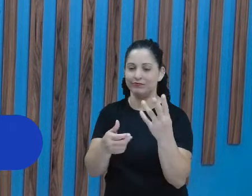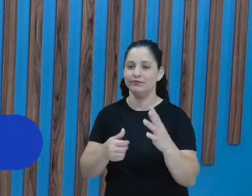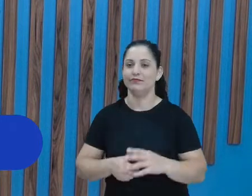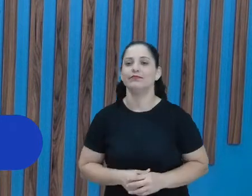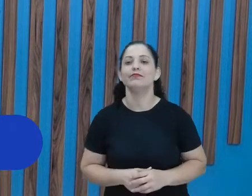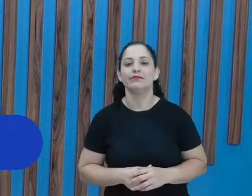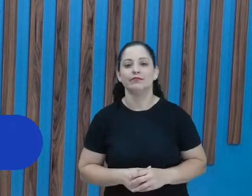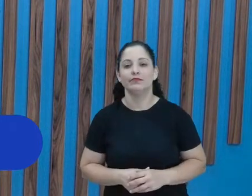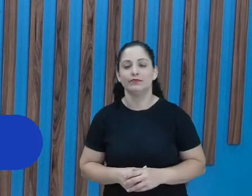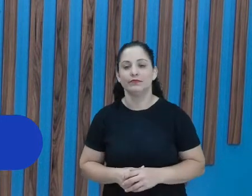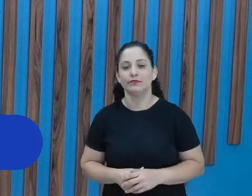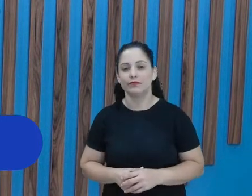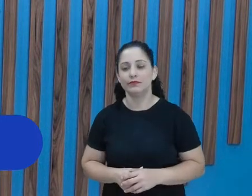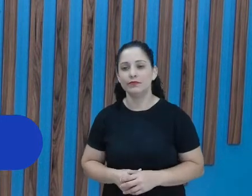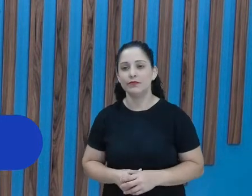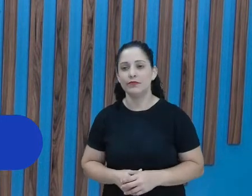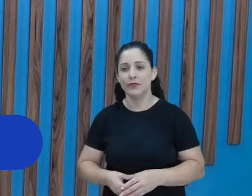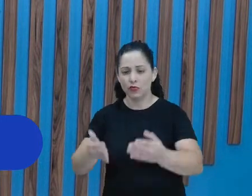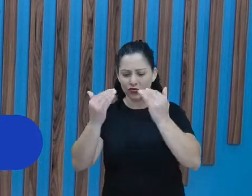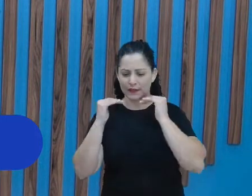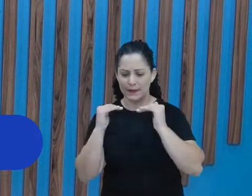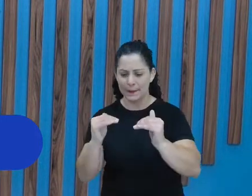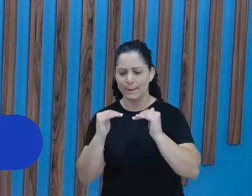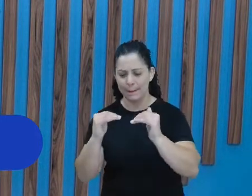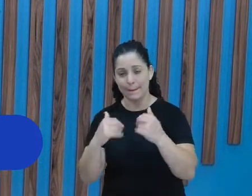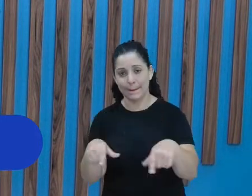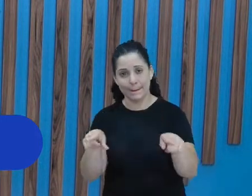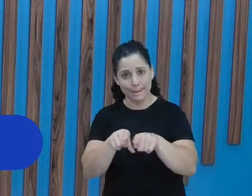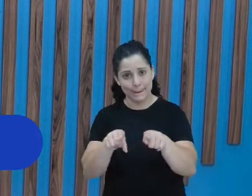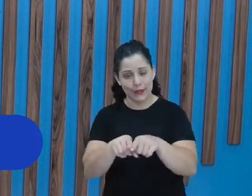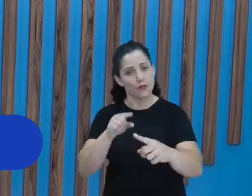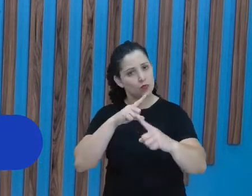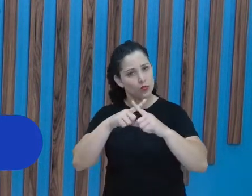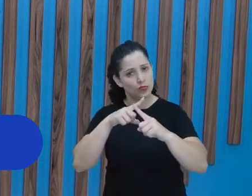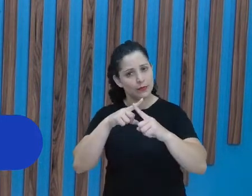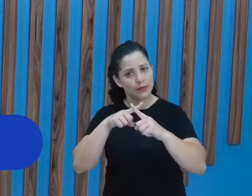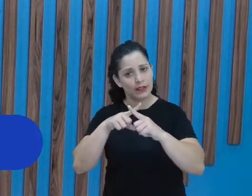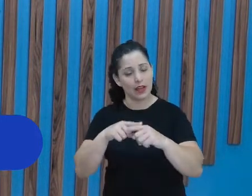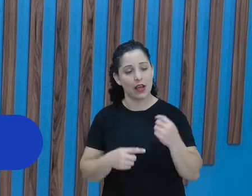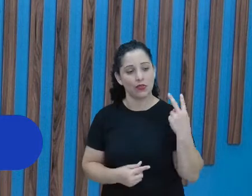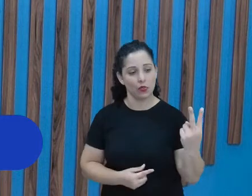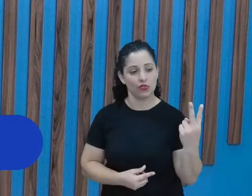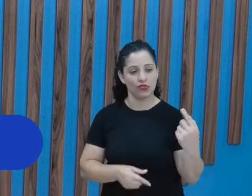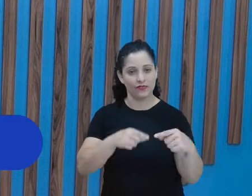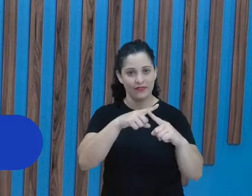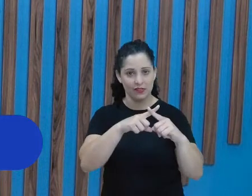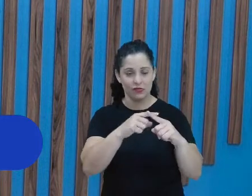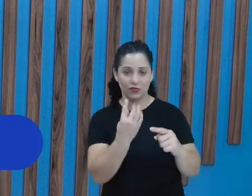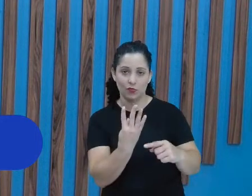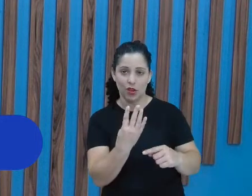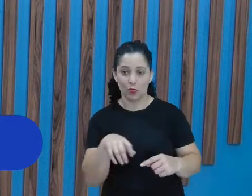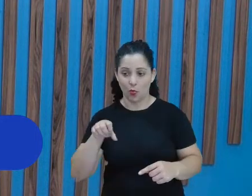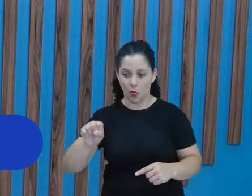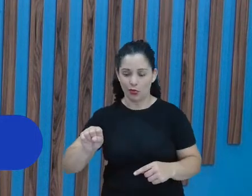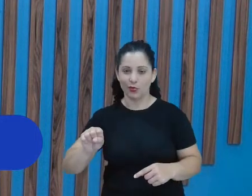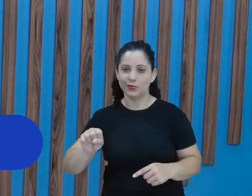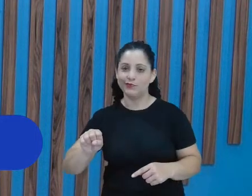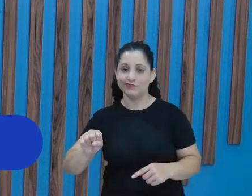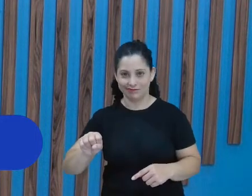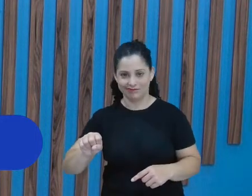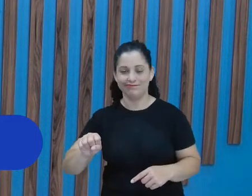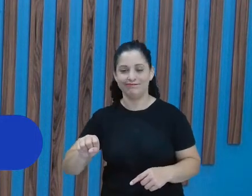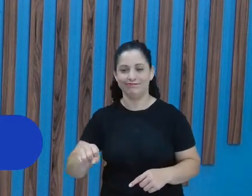menos. E aí os de baixo, eu também multiplico, ó. 2 vezes 4, vai dar aqui 8, né? Ó, 8.